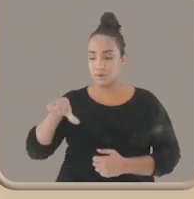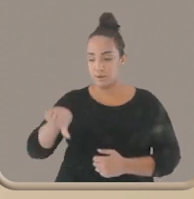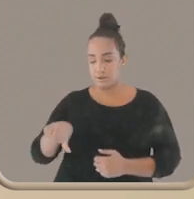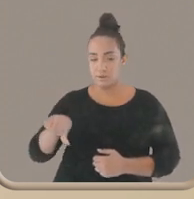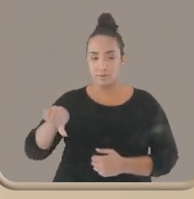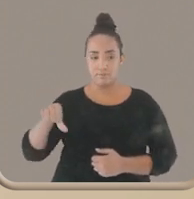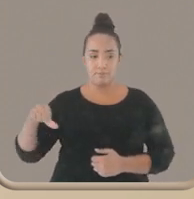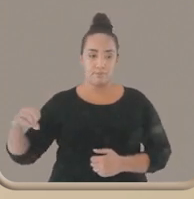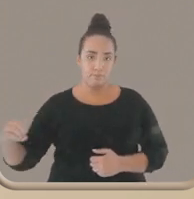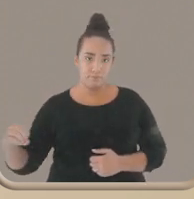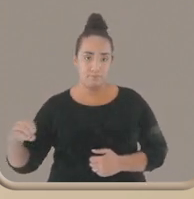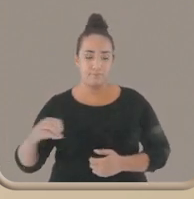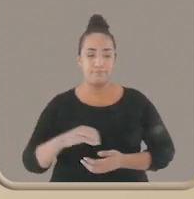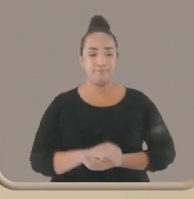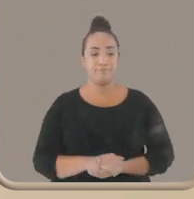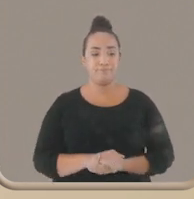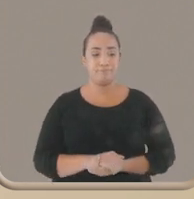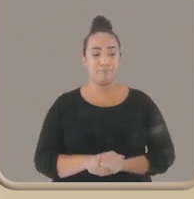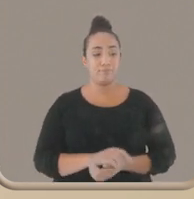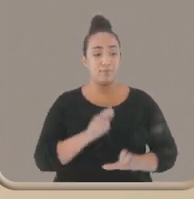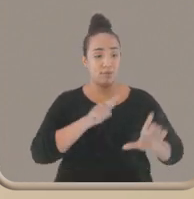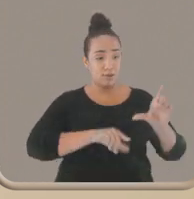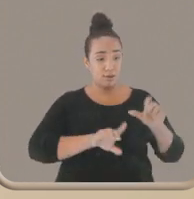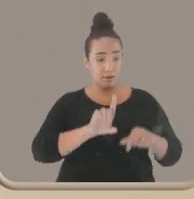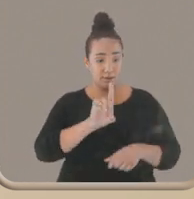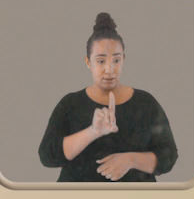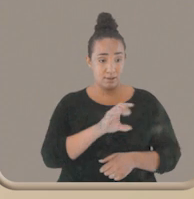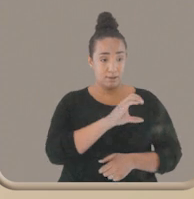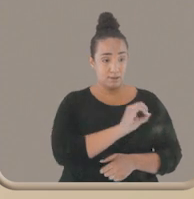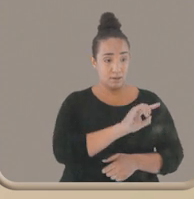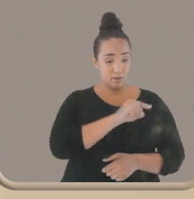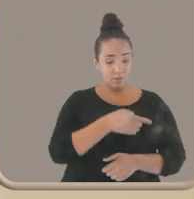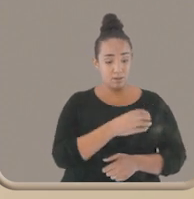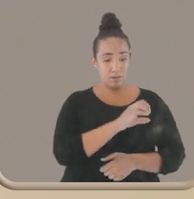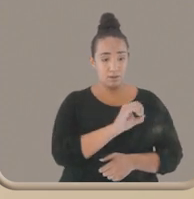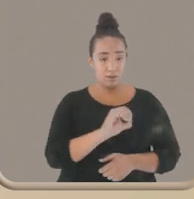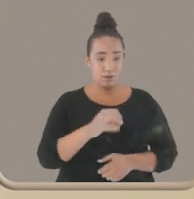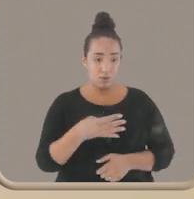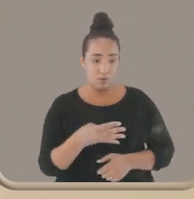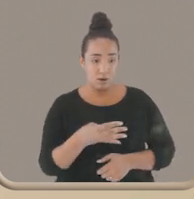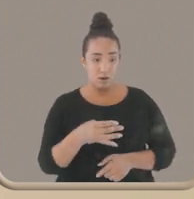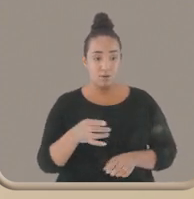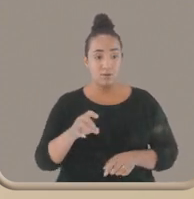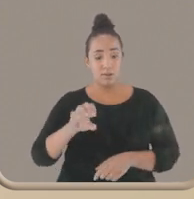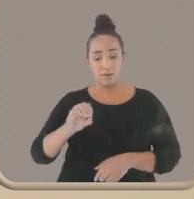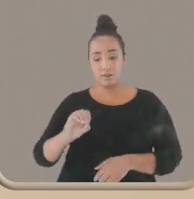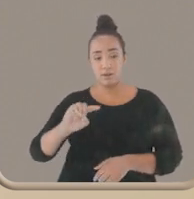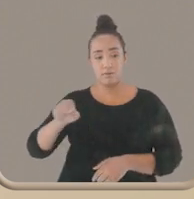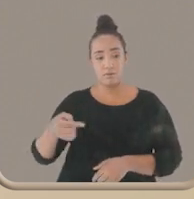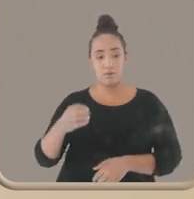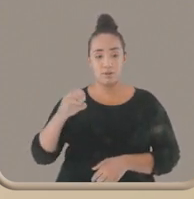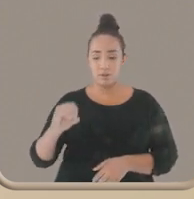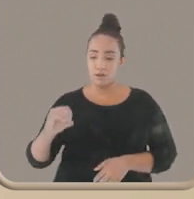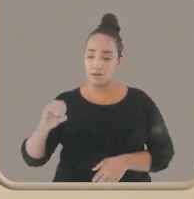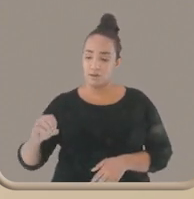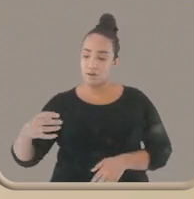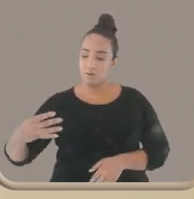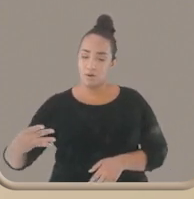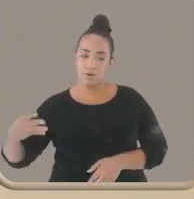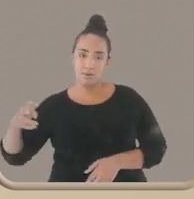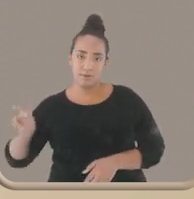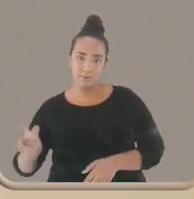4,09 e 4,090. Letra D, 0,004